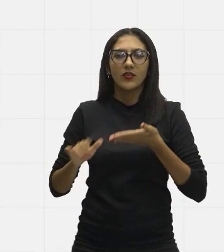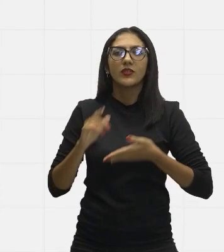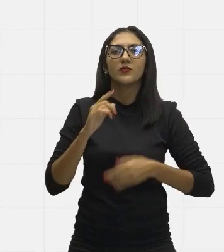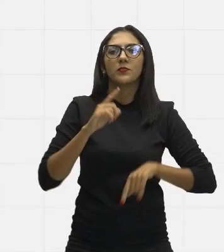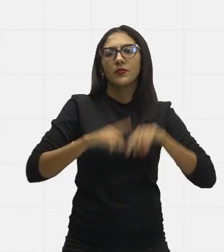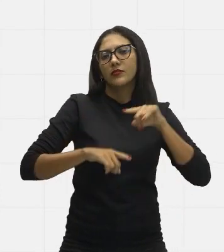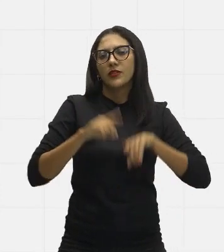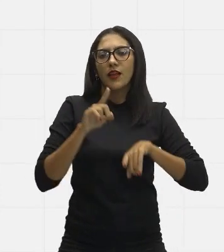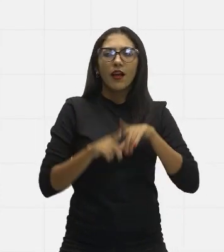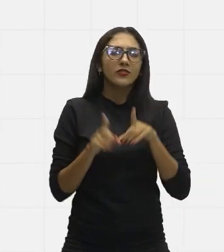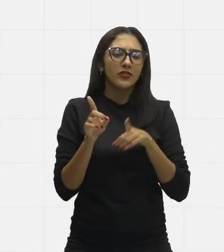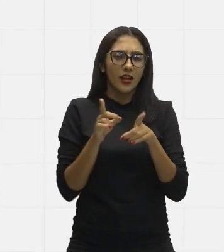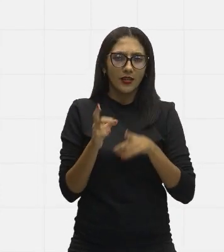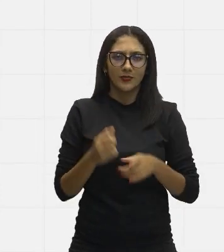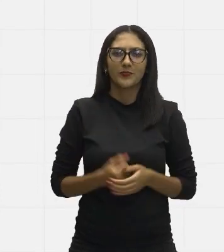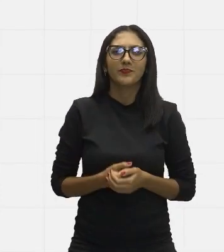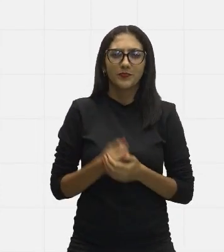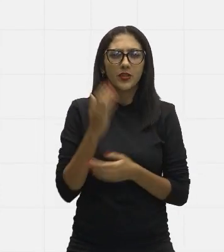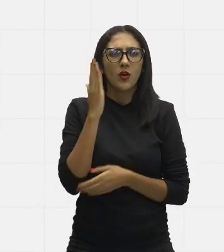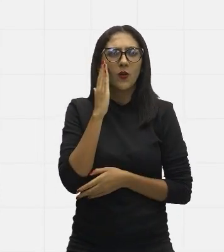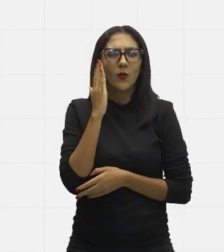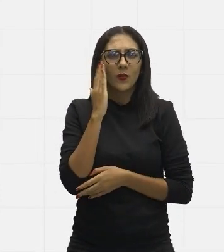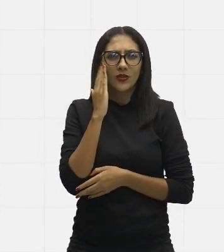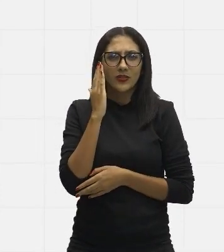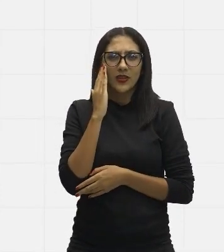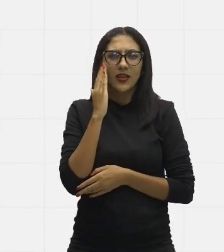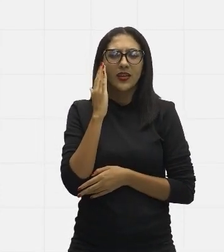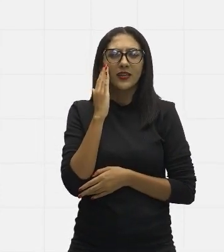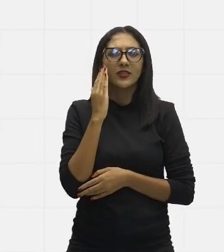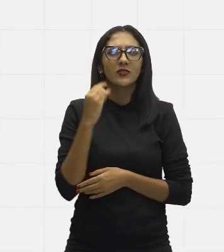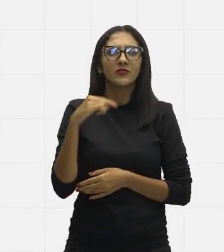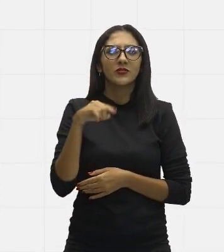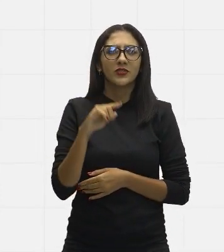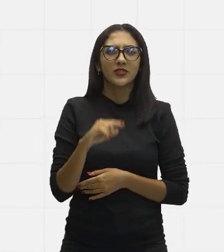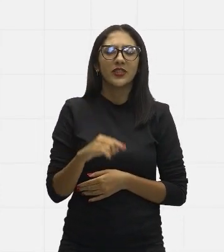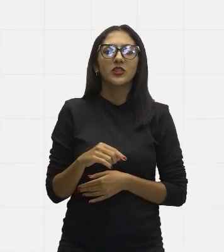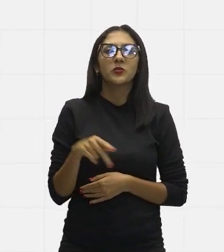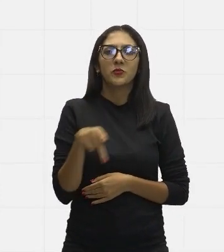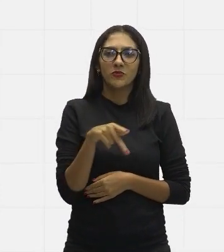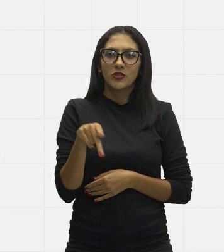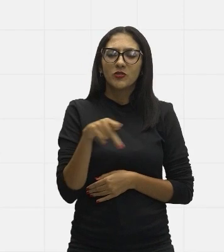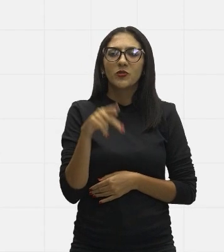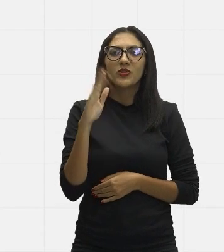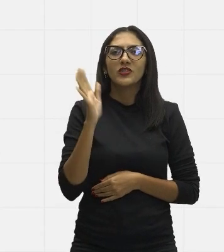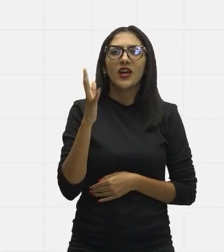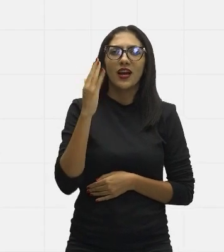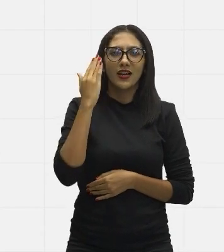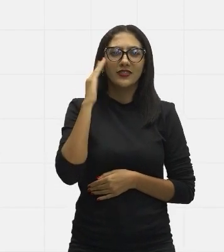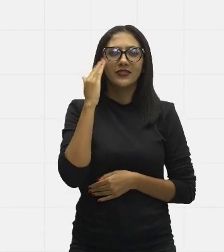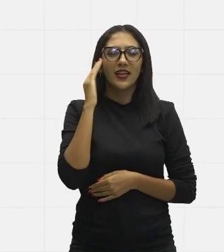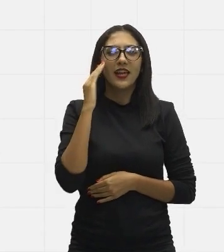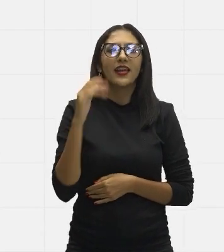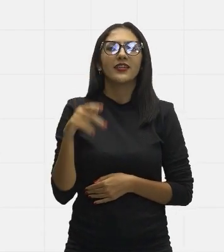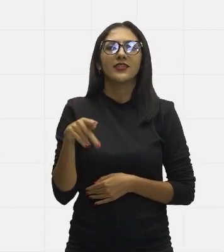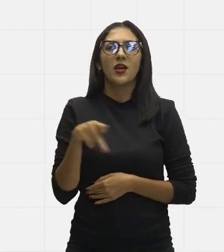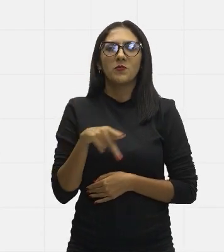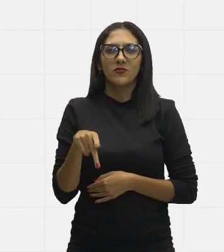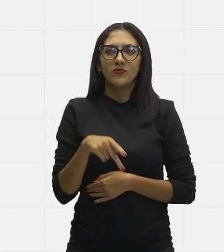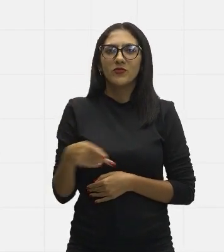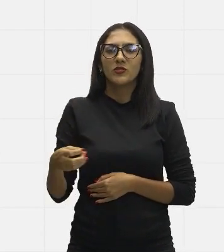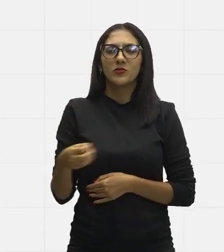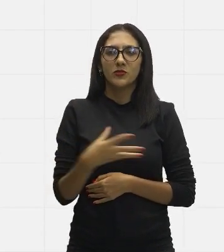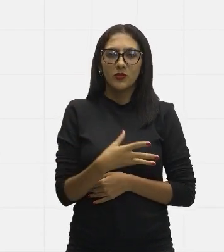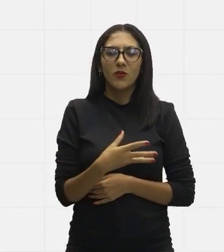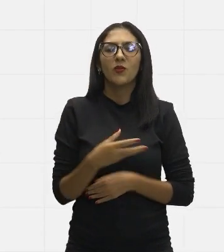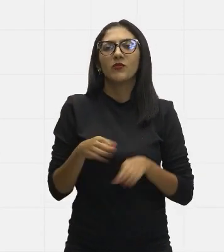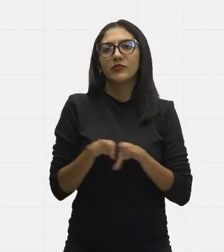mais rotineiro, que a maioria dos professores já estão acostumados, né? Mas que nós sempre temos aí professores novos, né? Professores que recém-chegados que